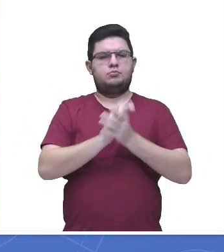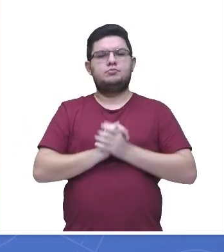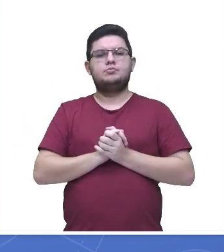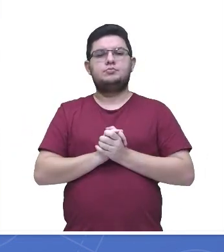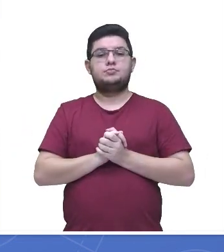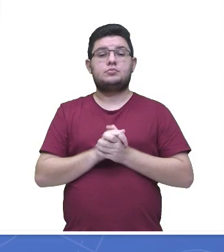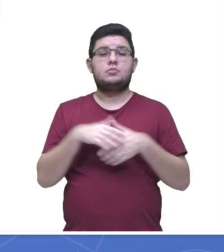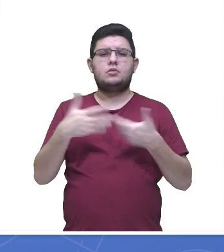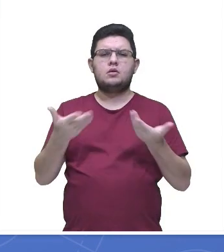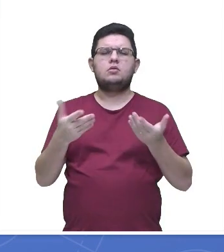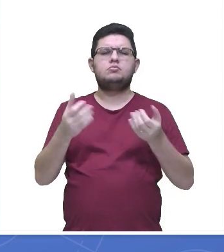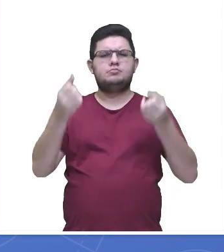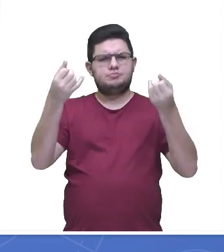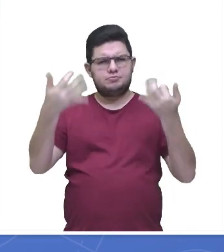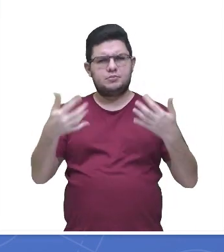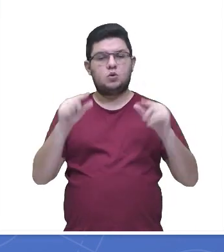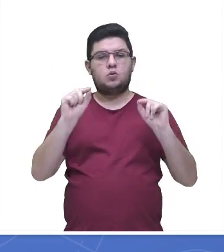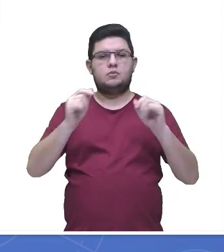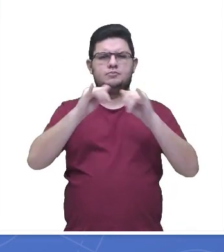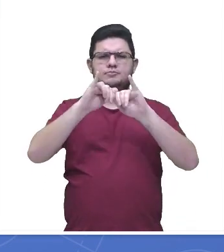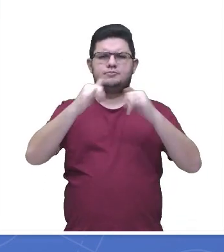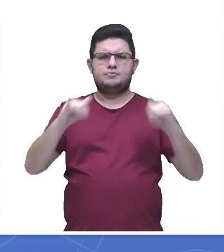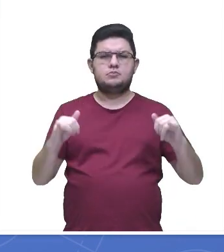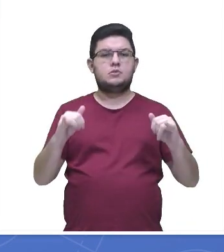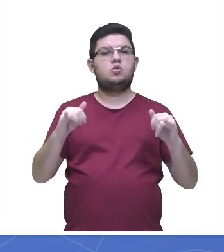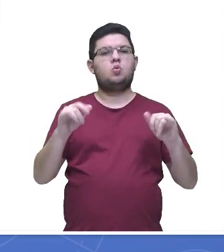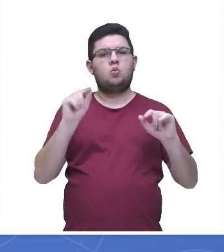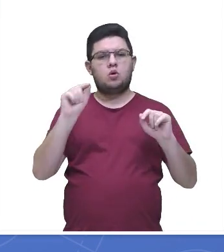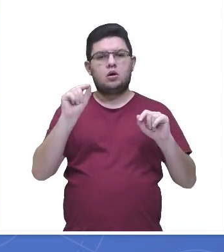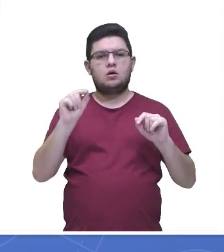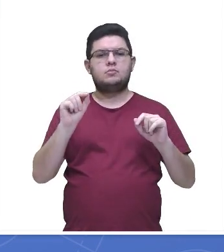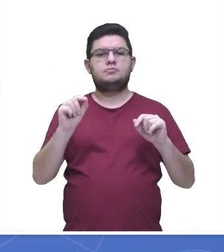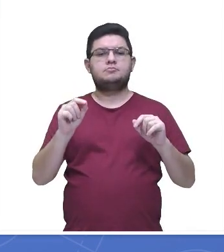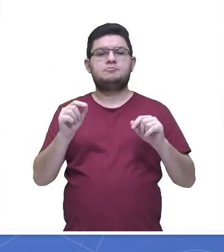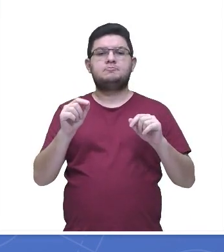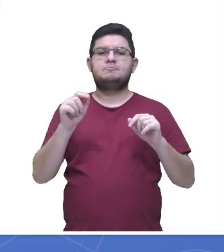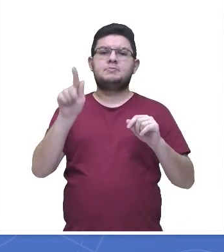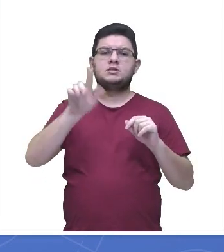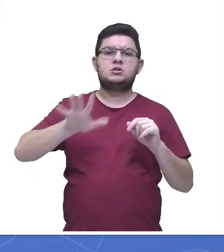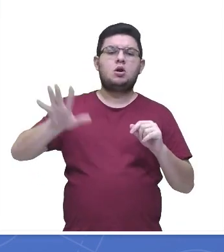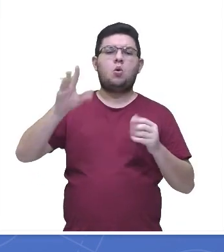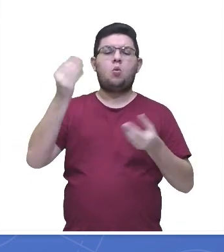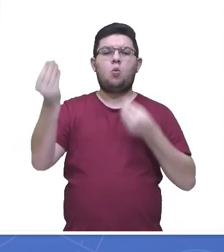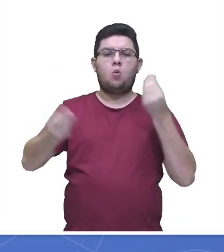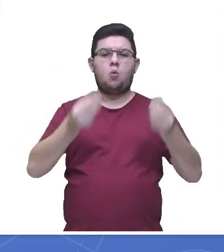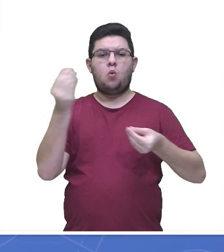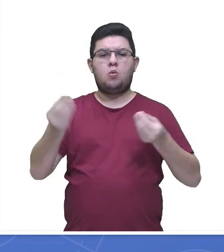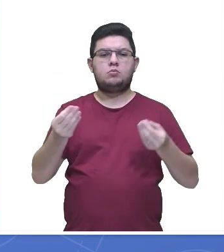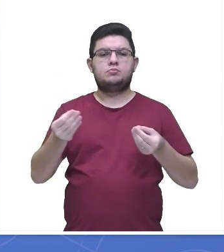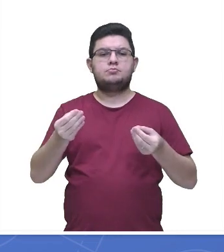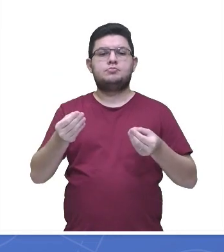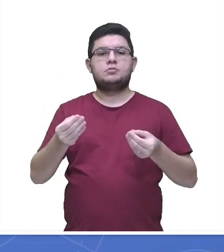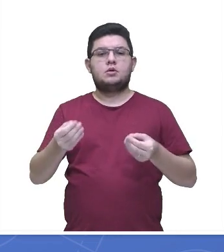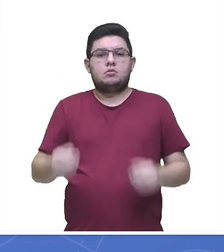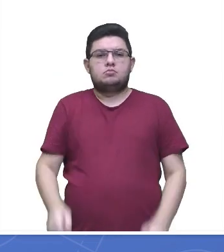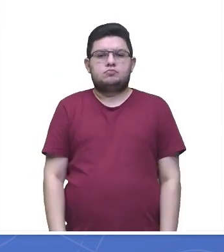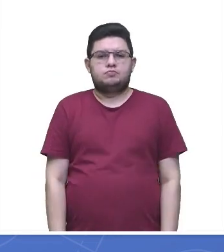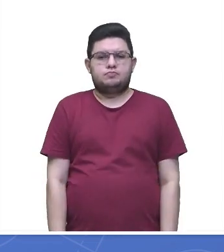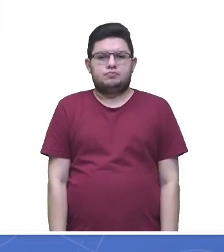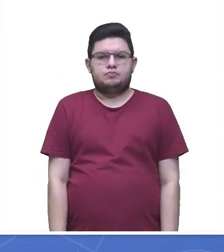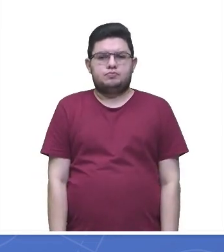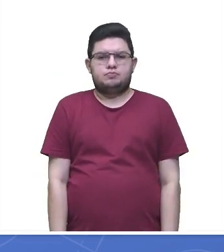naquele período ela era muito rígida, ela não tinha movimento, geralmente ela era representada com os braços cerrados ao corpo, o